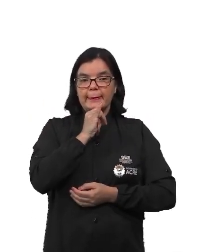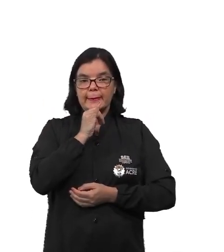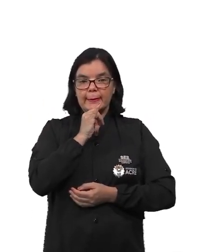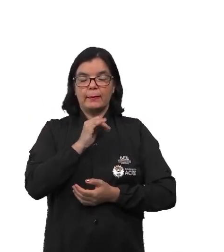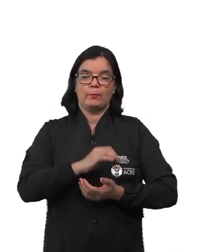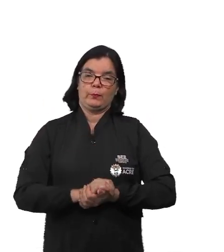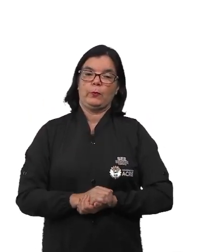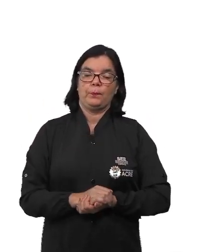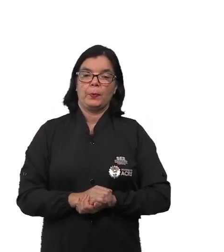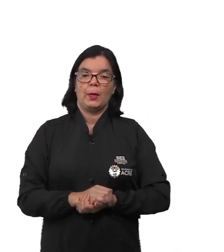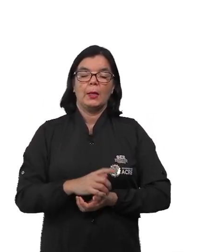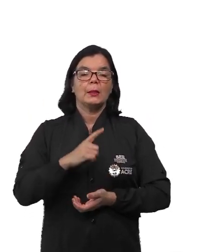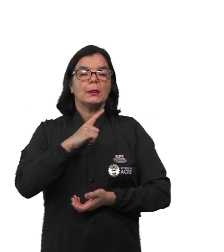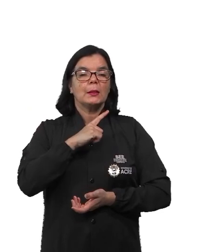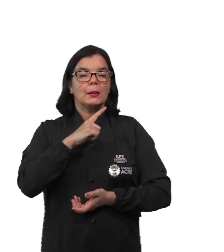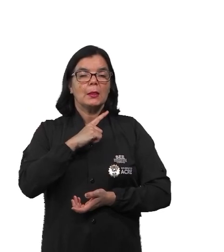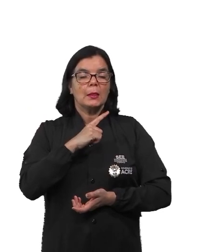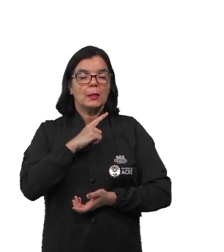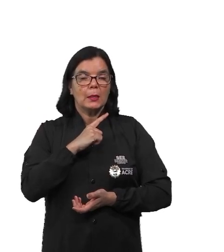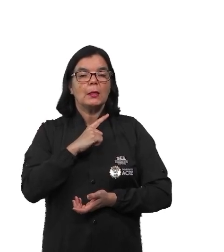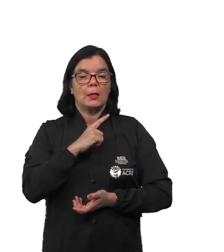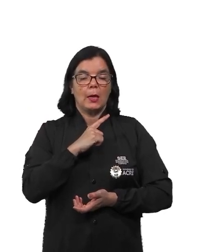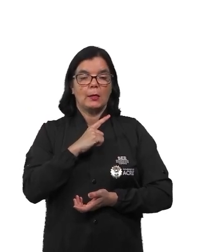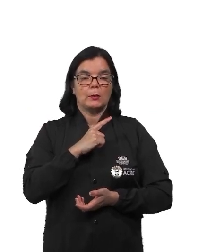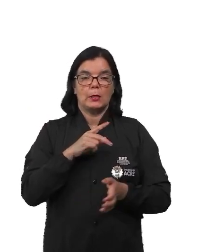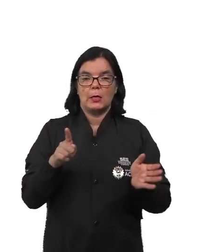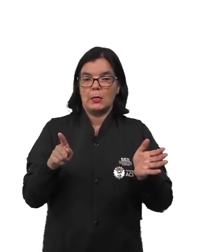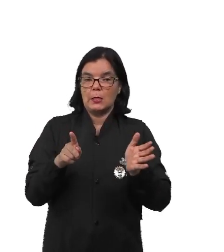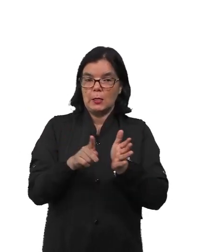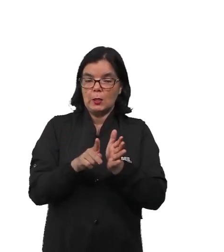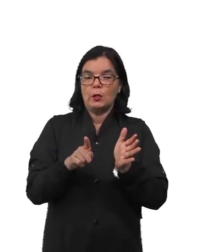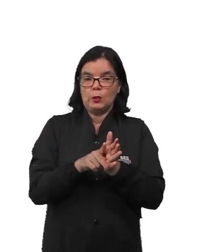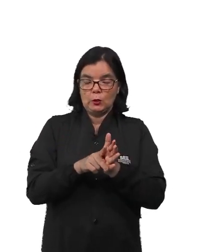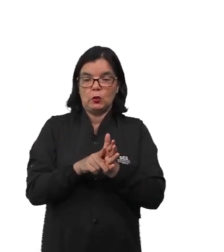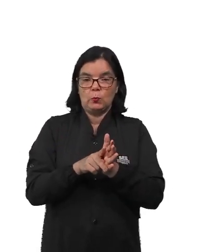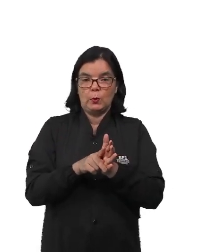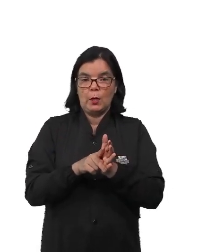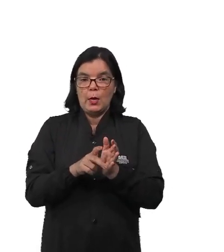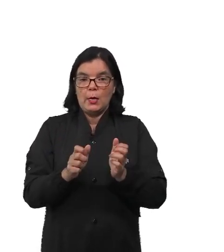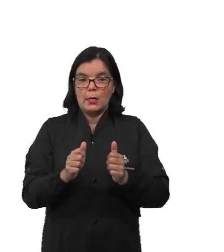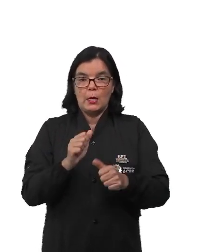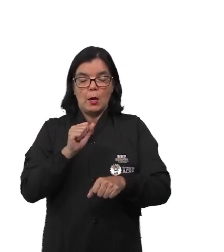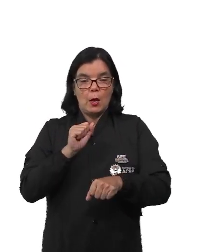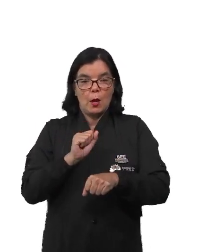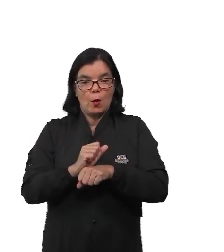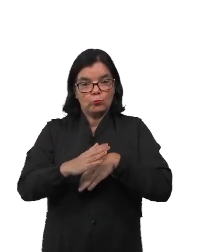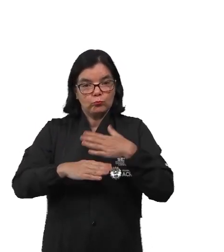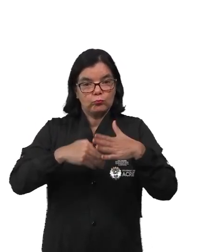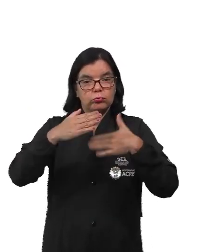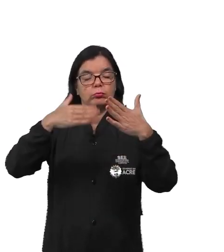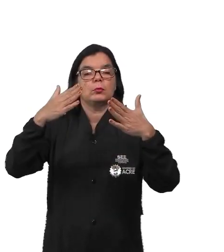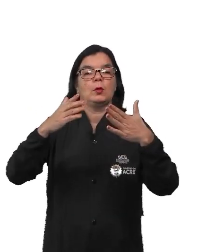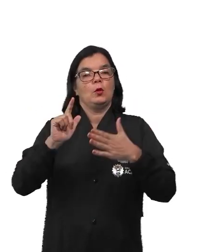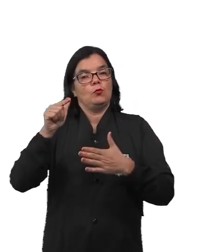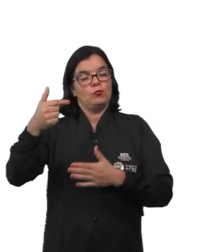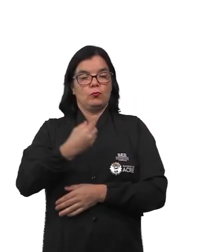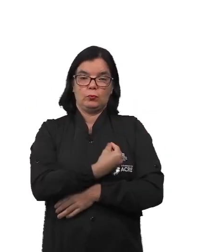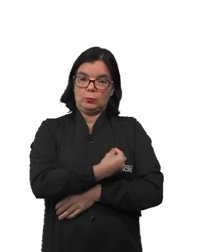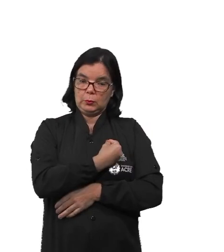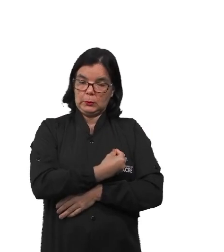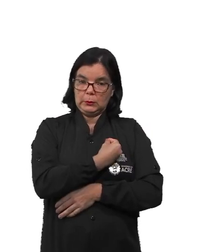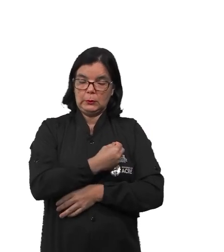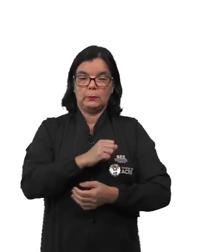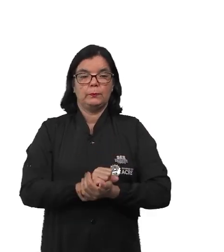aqui, a gente tem uma espécie que inibe o crescimento de outro ser